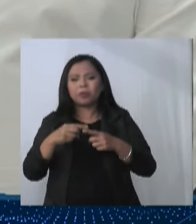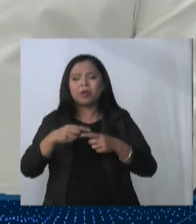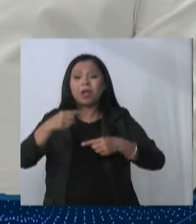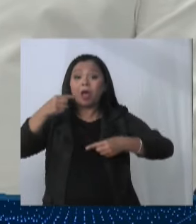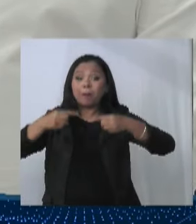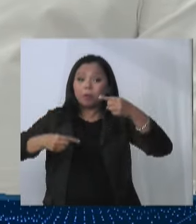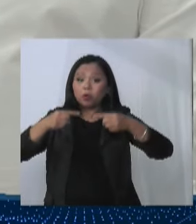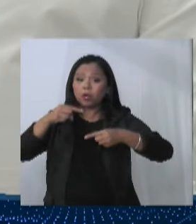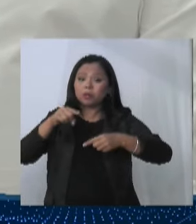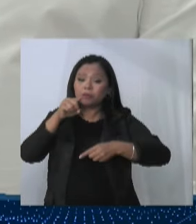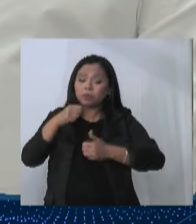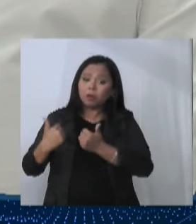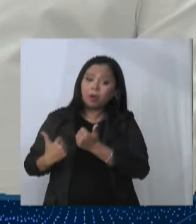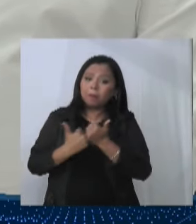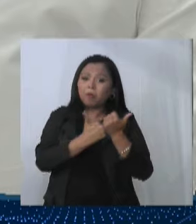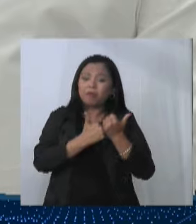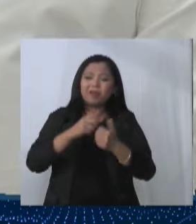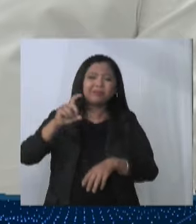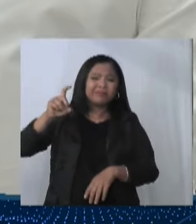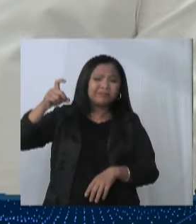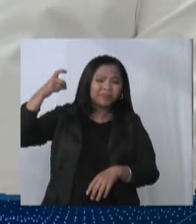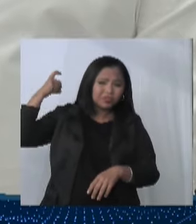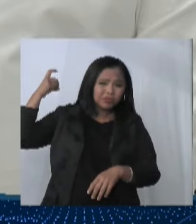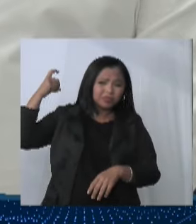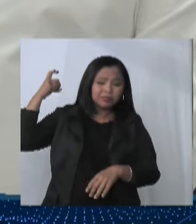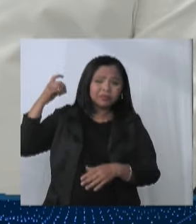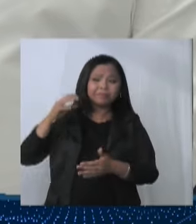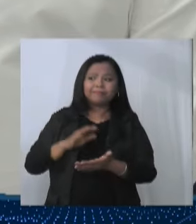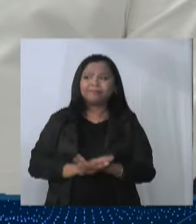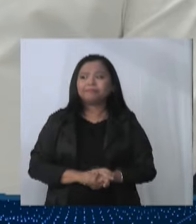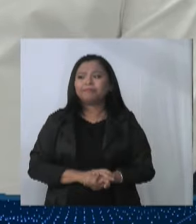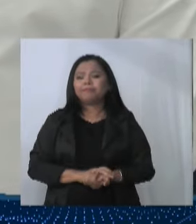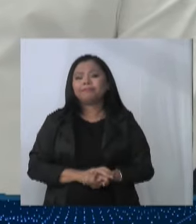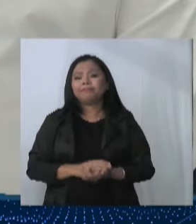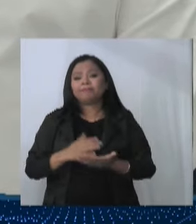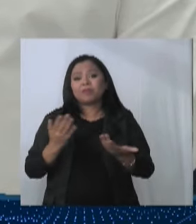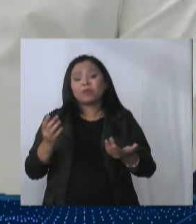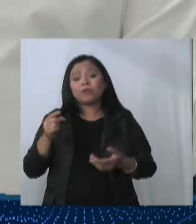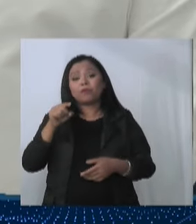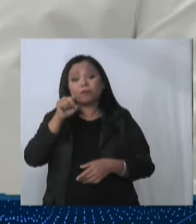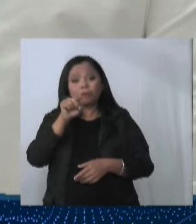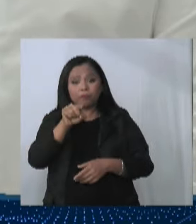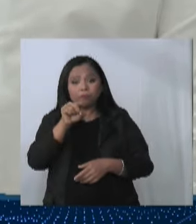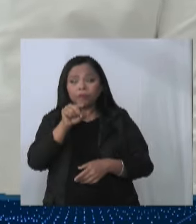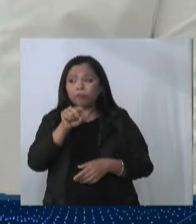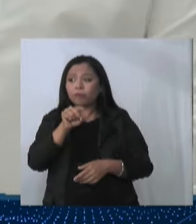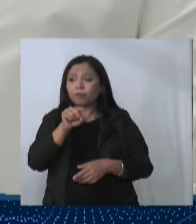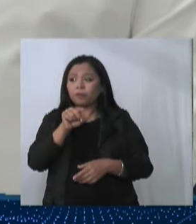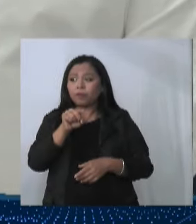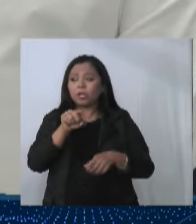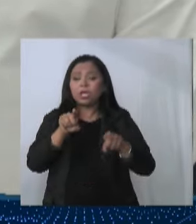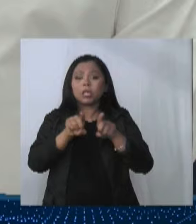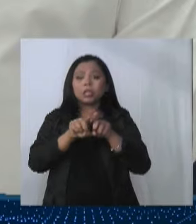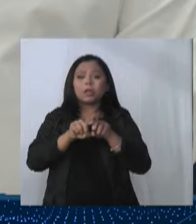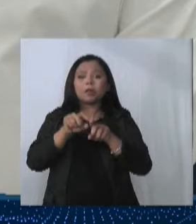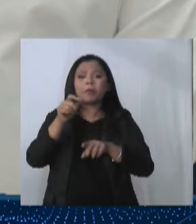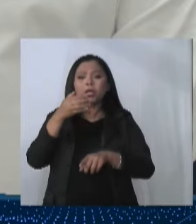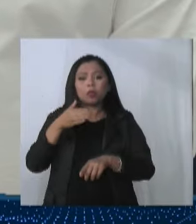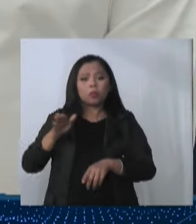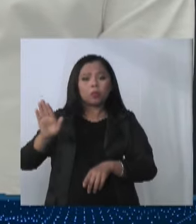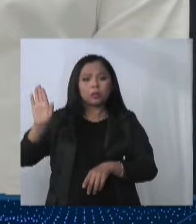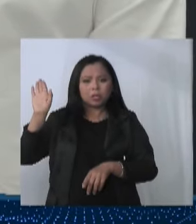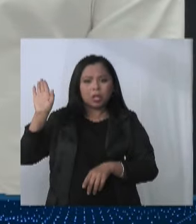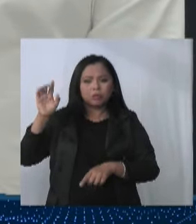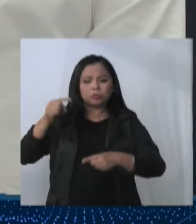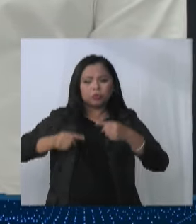defende é velha, né? Afinal, aliás, você e o candidato que você discutiu